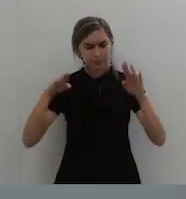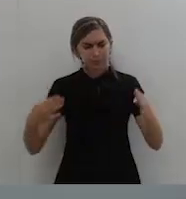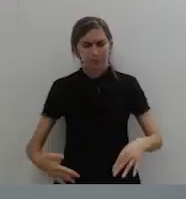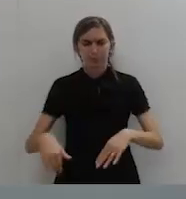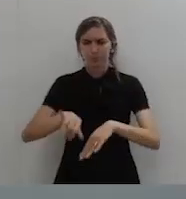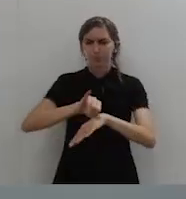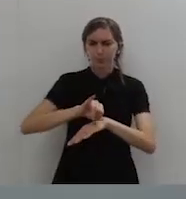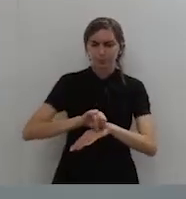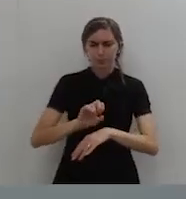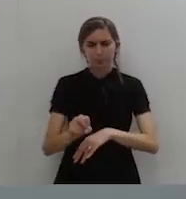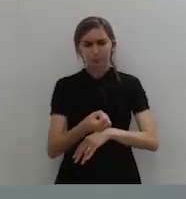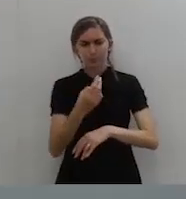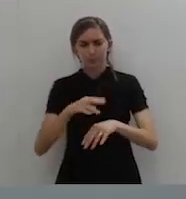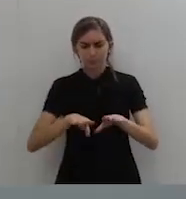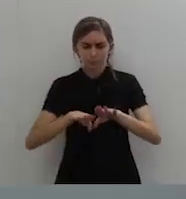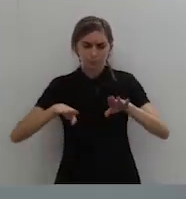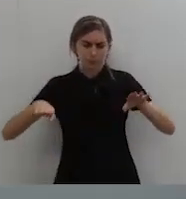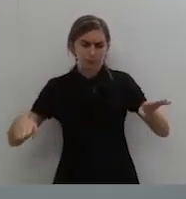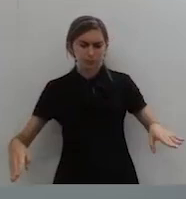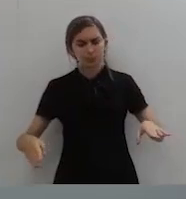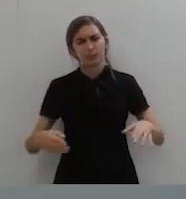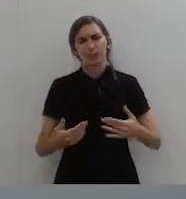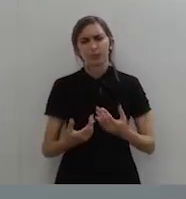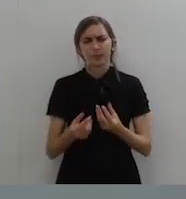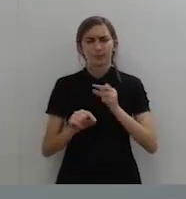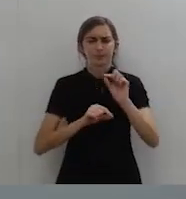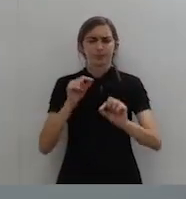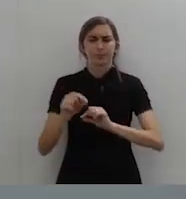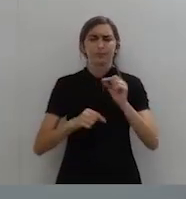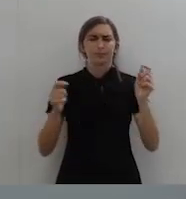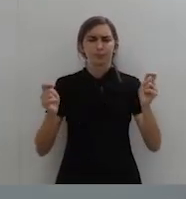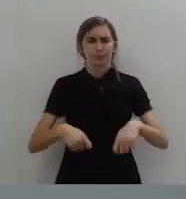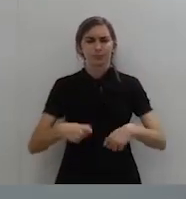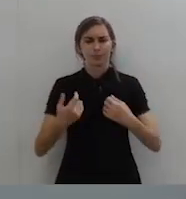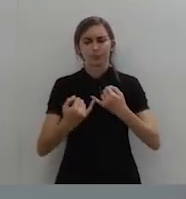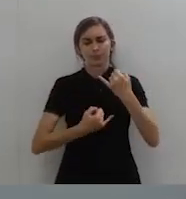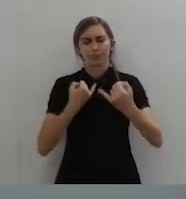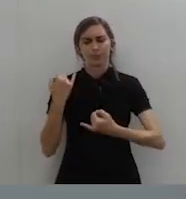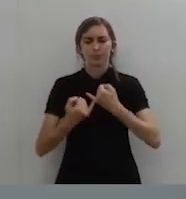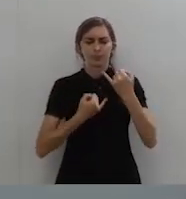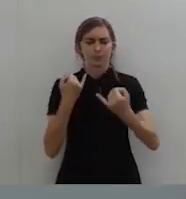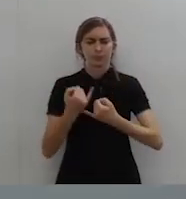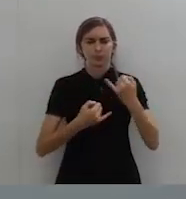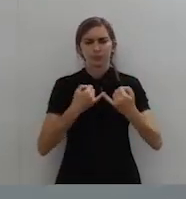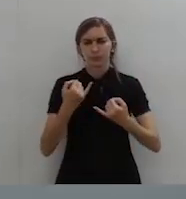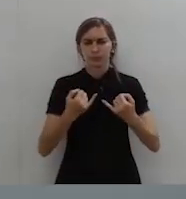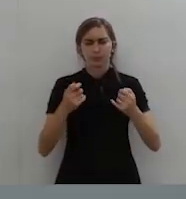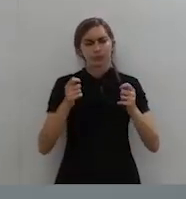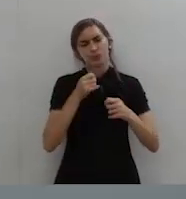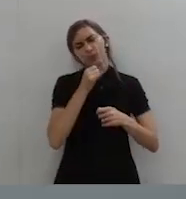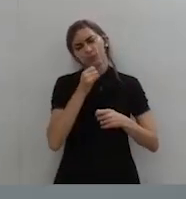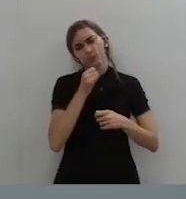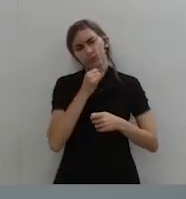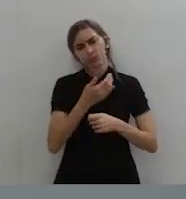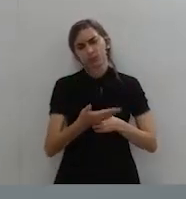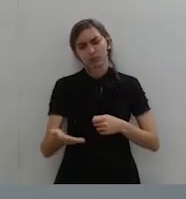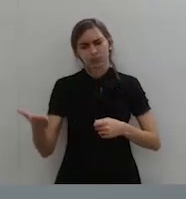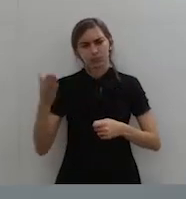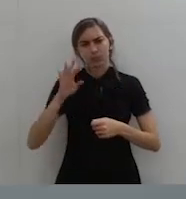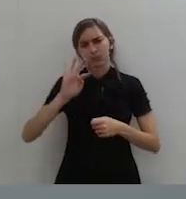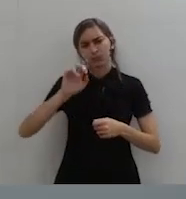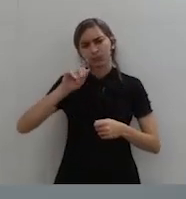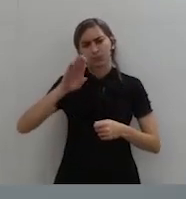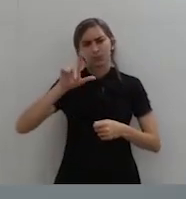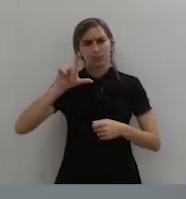ou um tabuleiro ou uma superfície plana para que eu possa ali estar brincando e jogando, como por exemplo, os jogos